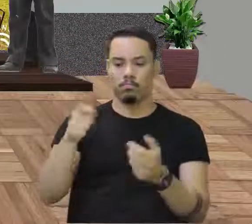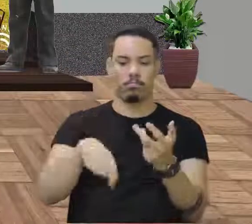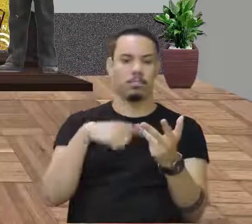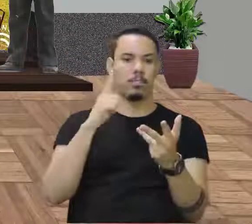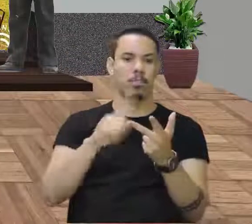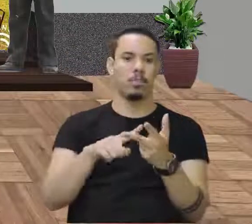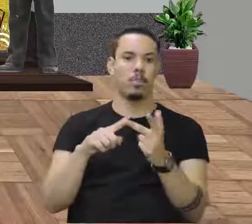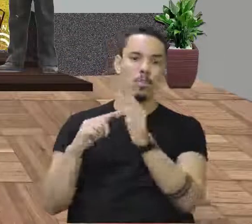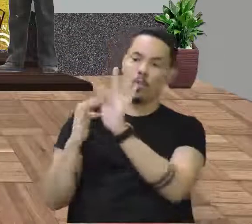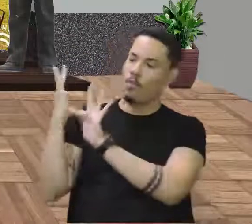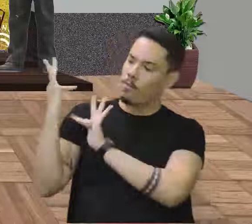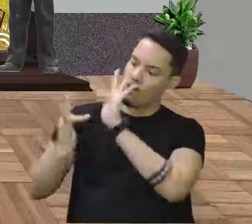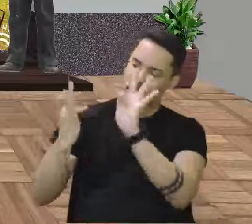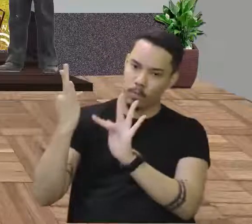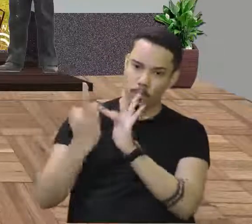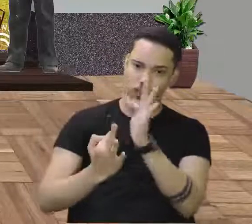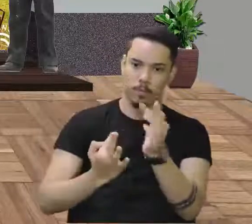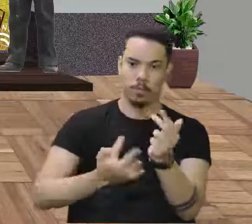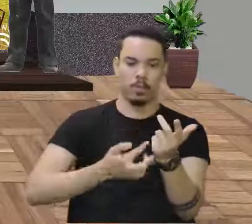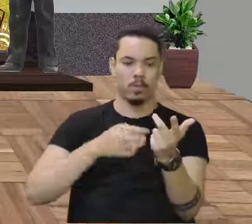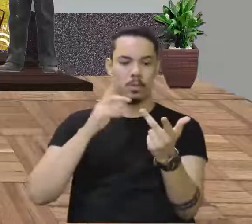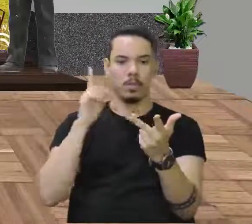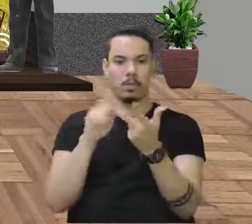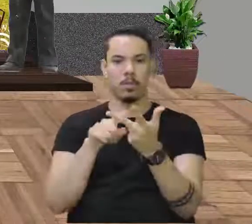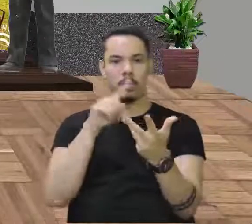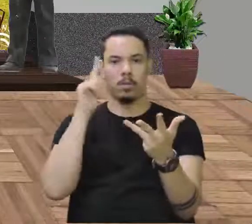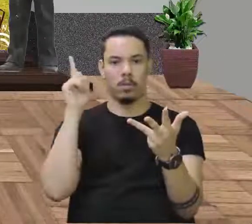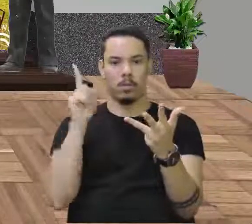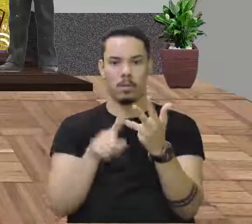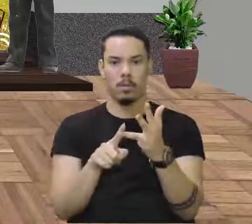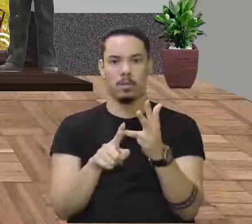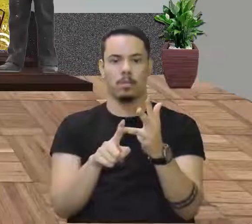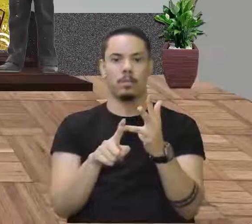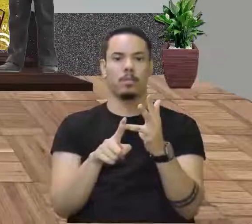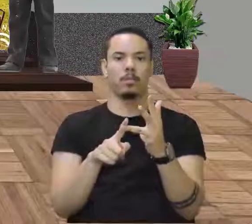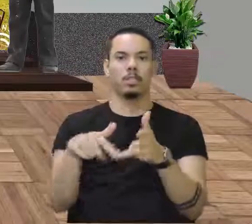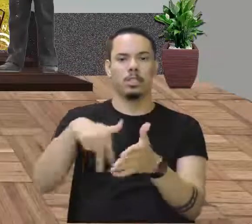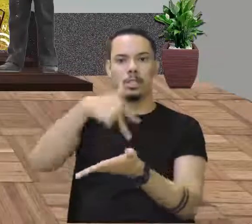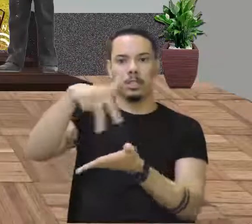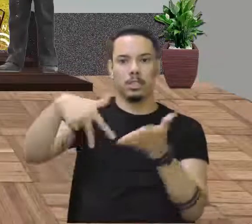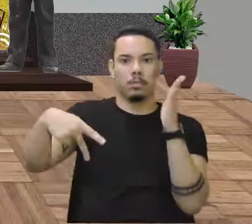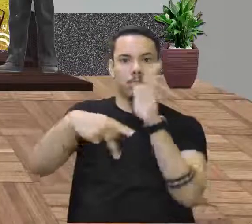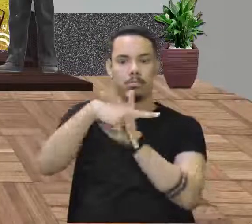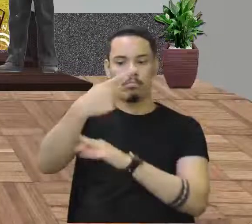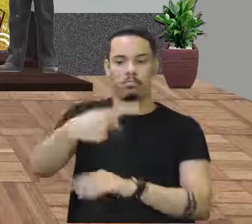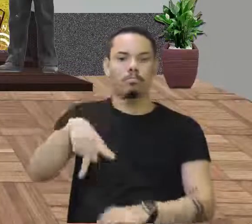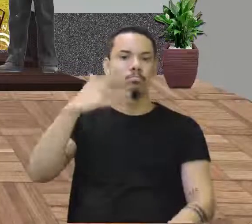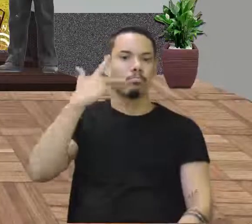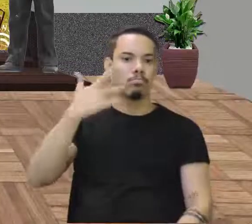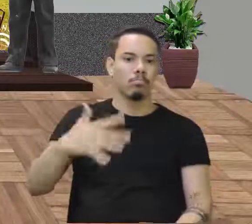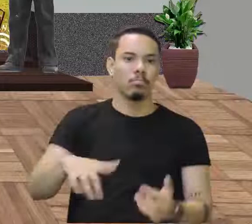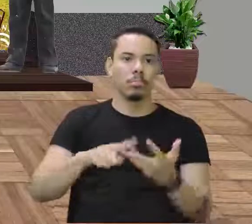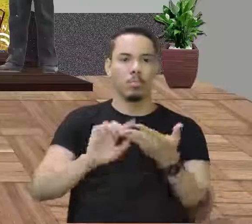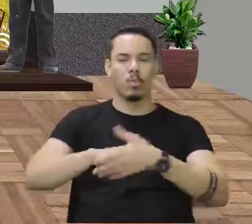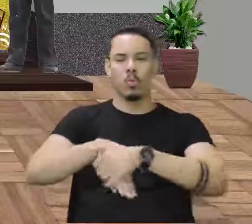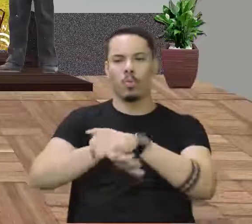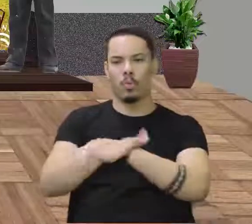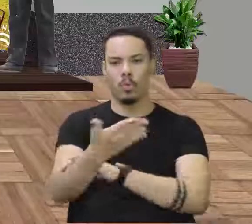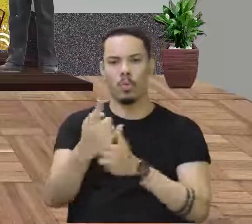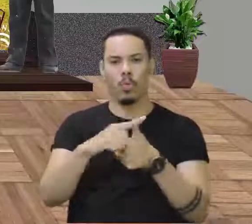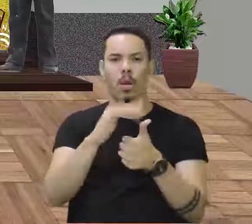no folclore, nas danças típicas, nos costumes,